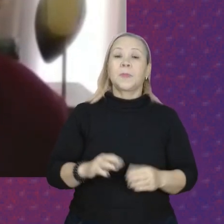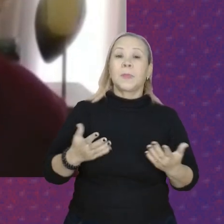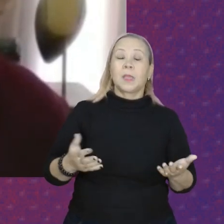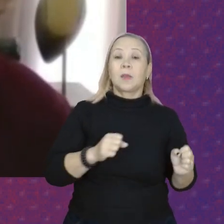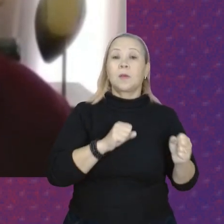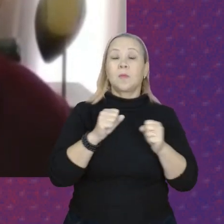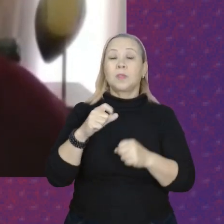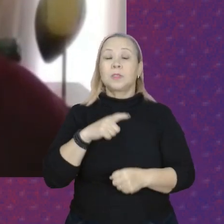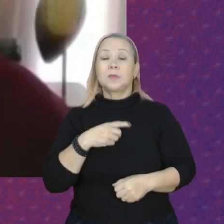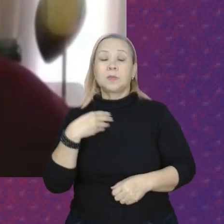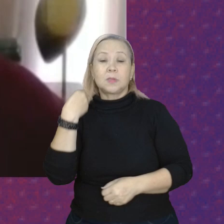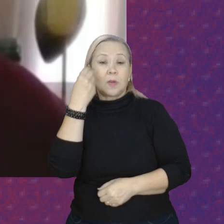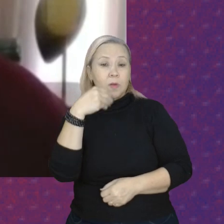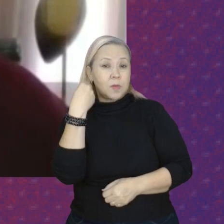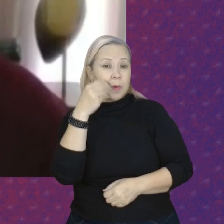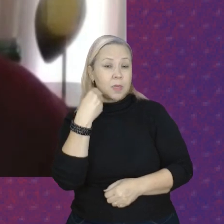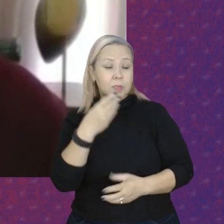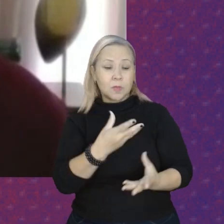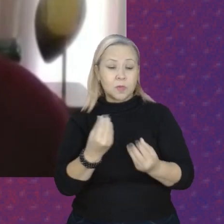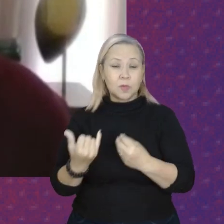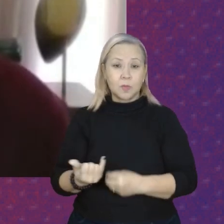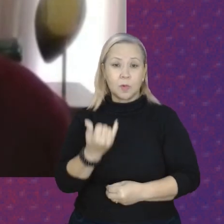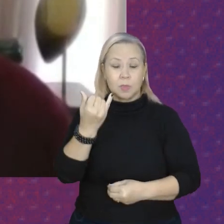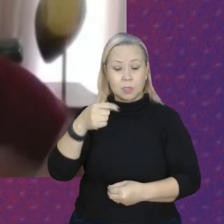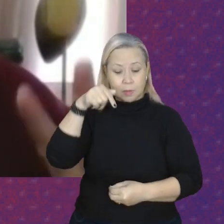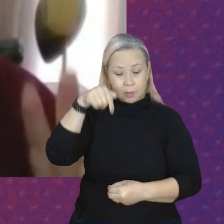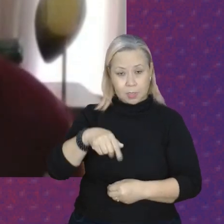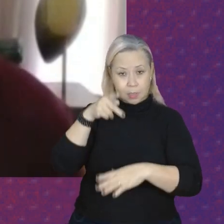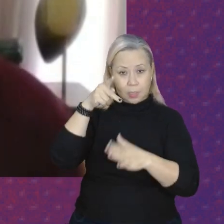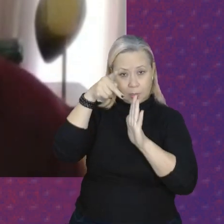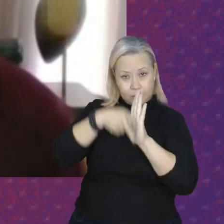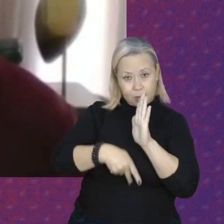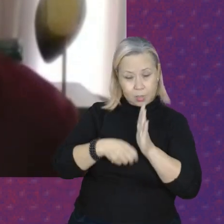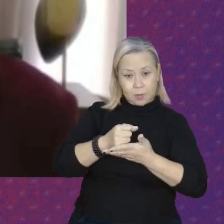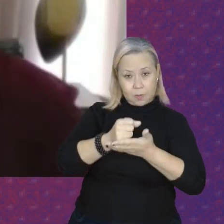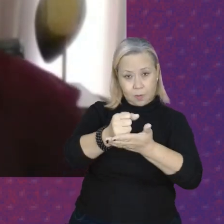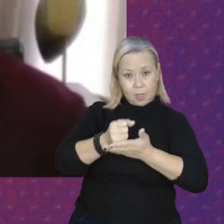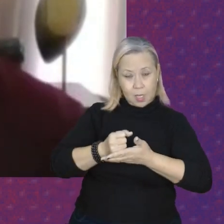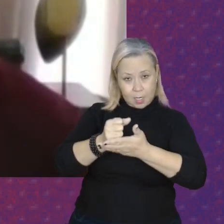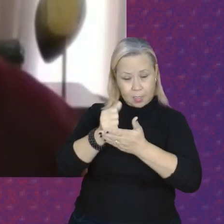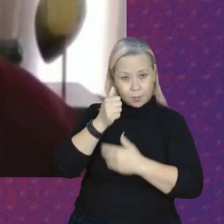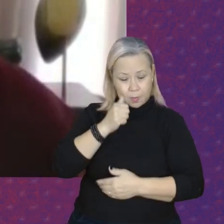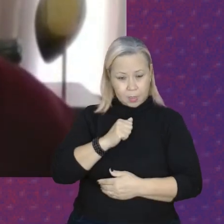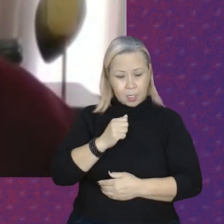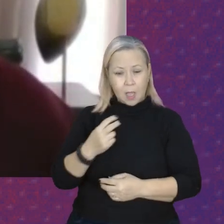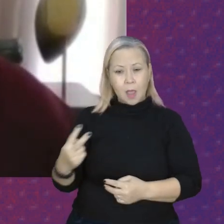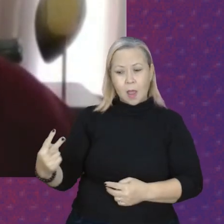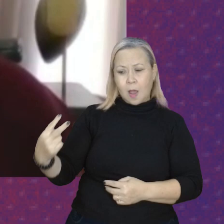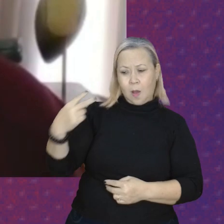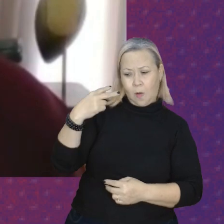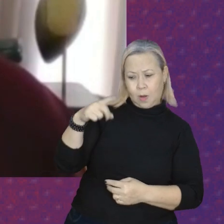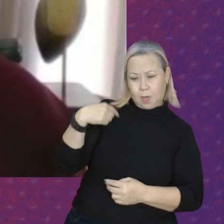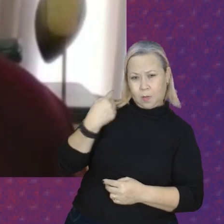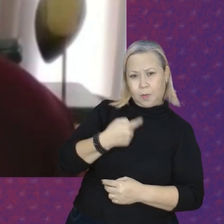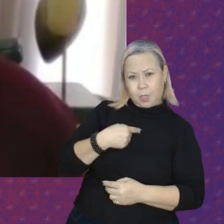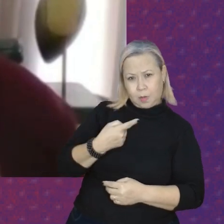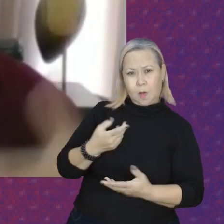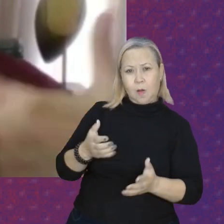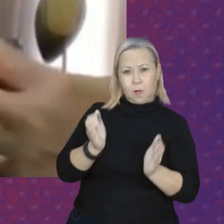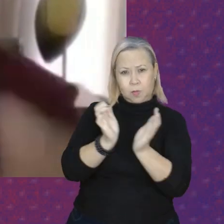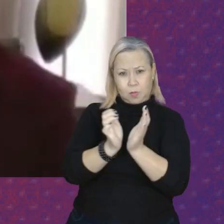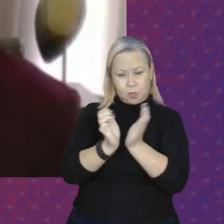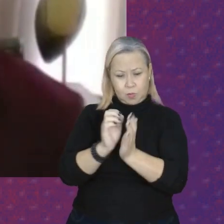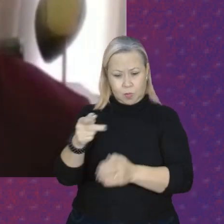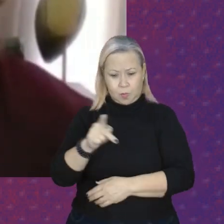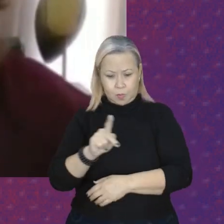muito importante para esse projeto Elas por Elas. Olhando para nós, que somos uma categoria majoritariamente feminina, e